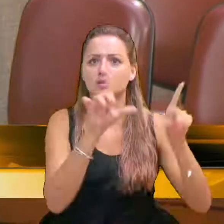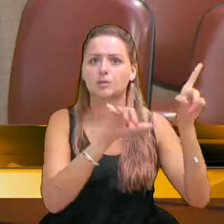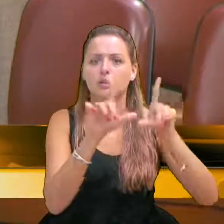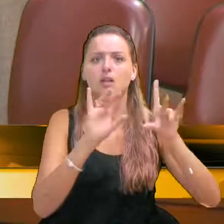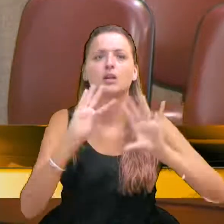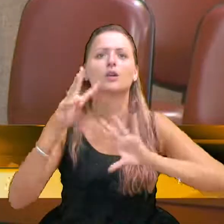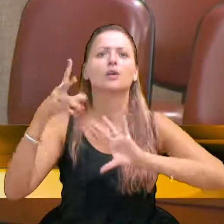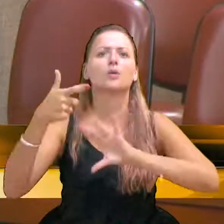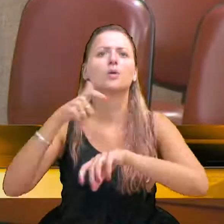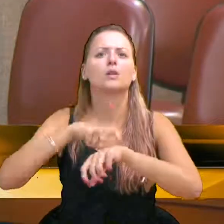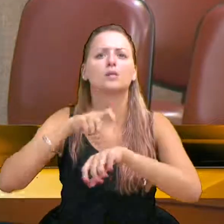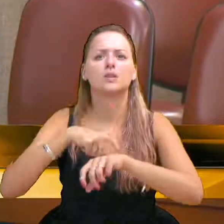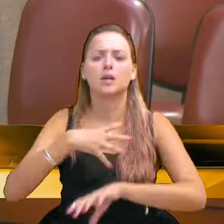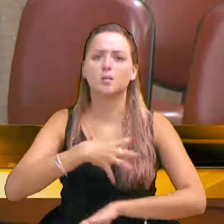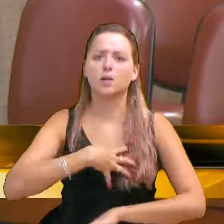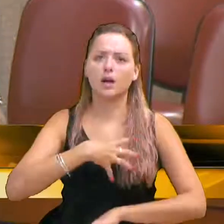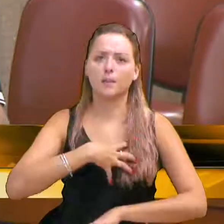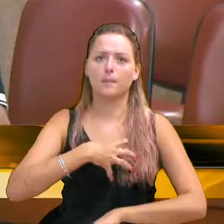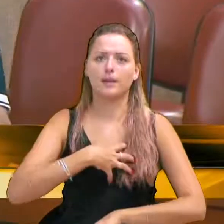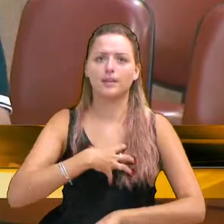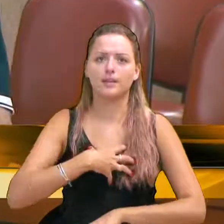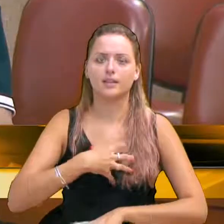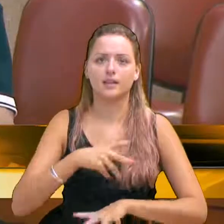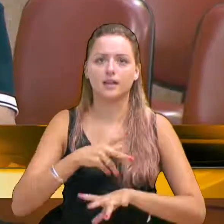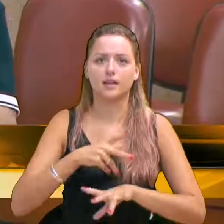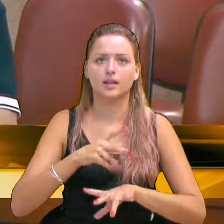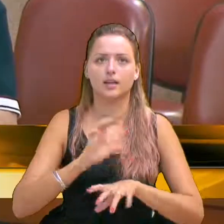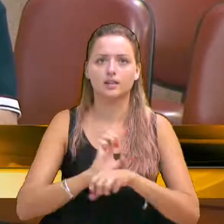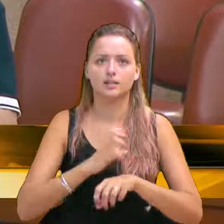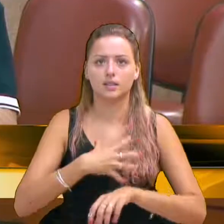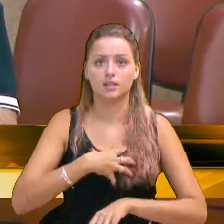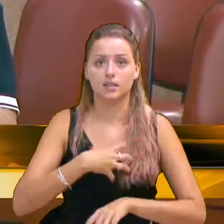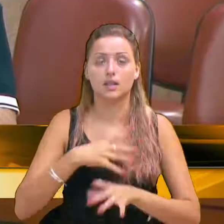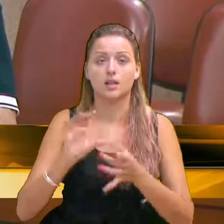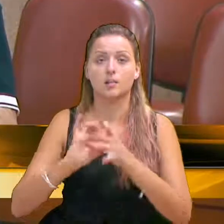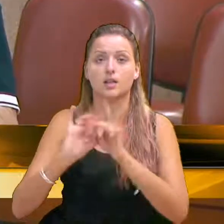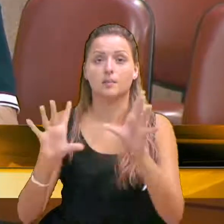tempo levou a Bahia para liberar a licença de instalação da FOR?